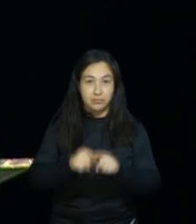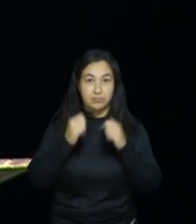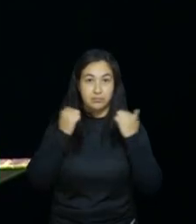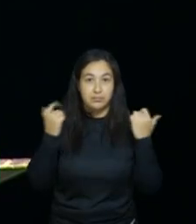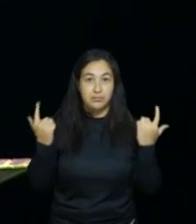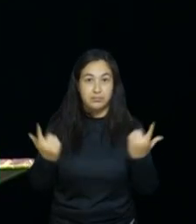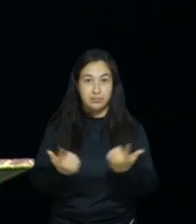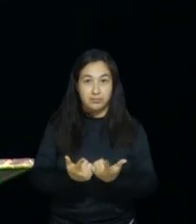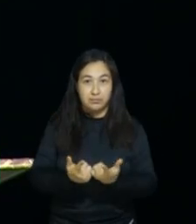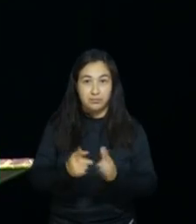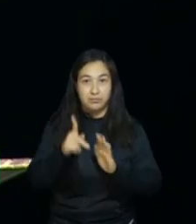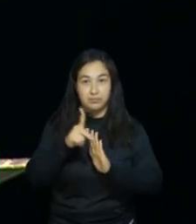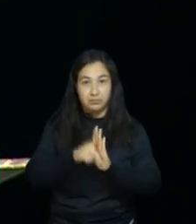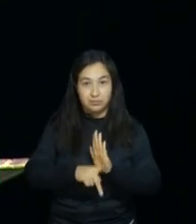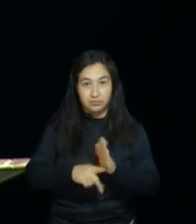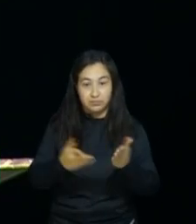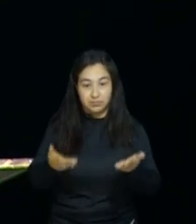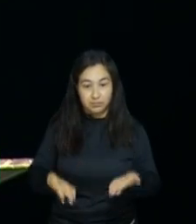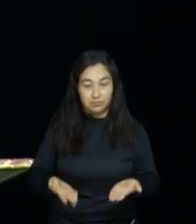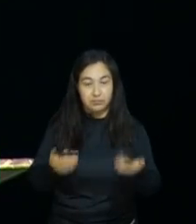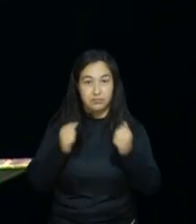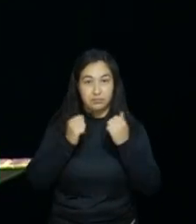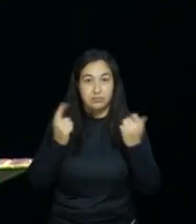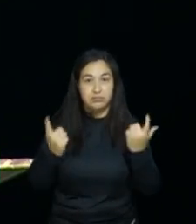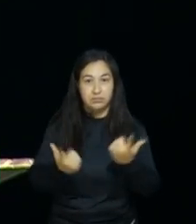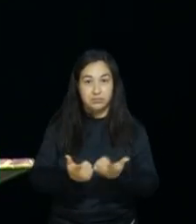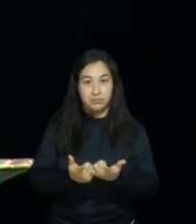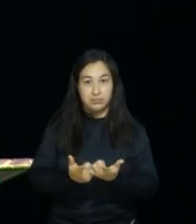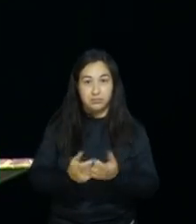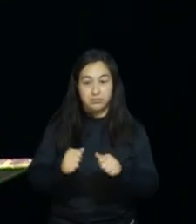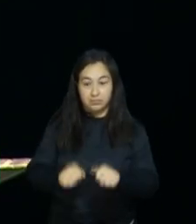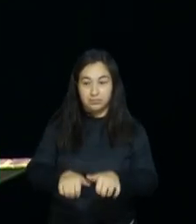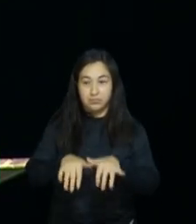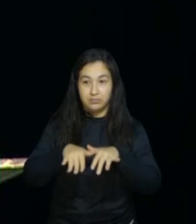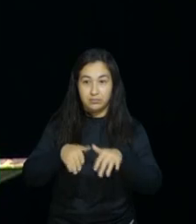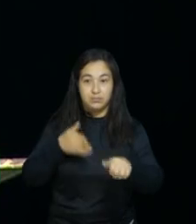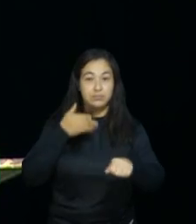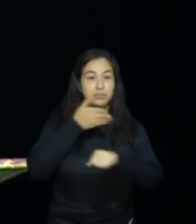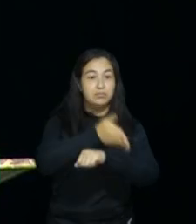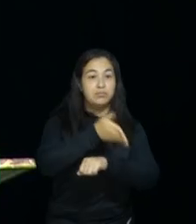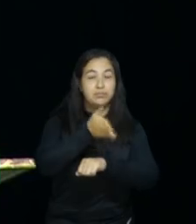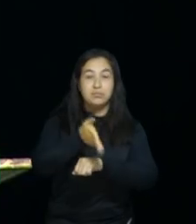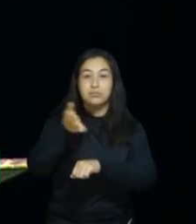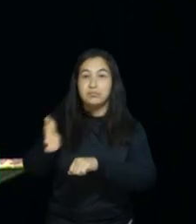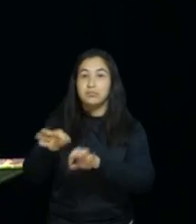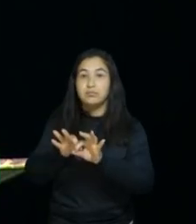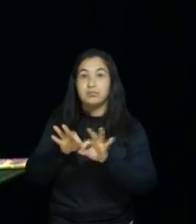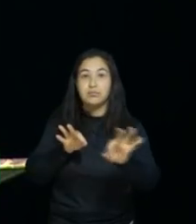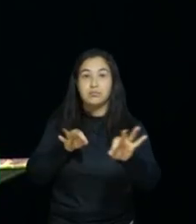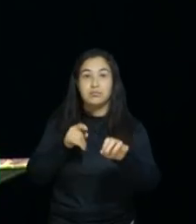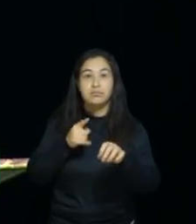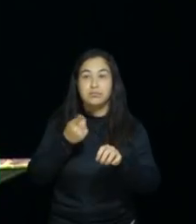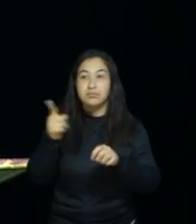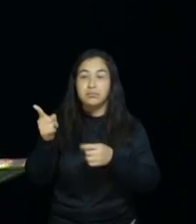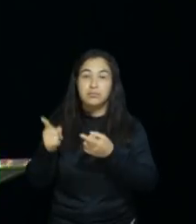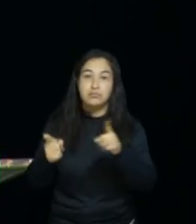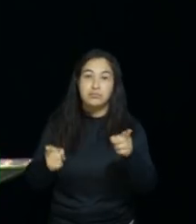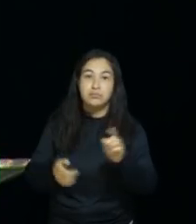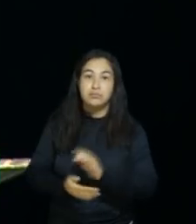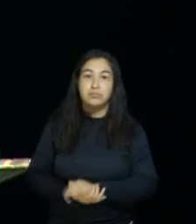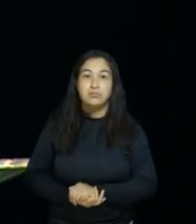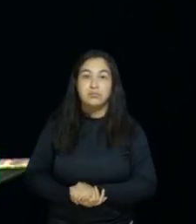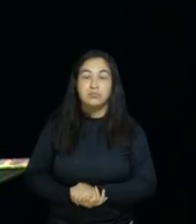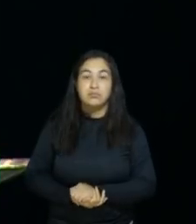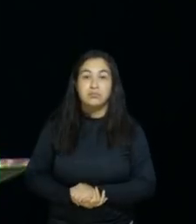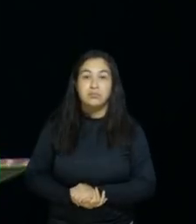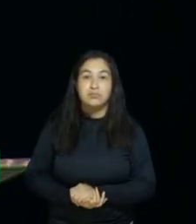por esse projeto, Assembleia Itinerante. Eu não tenho dúvida que todos nós, deputados, estamos satisfeitos de conhecer